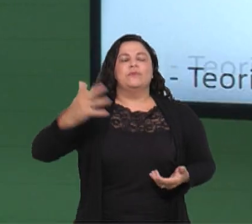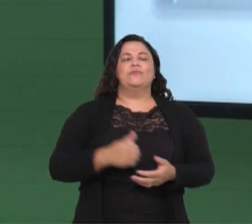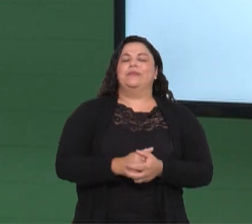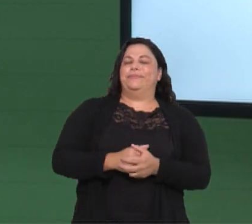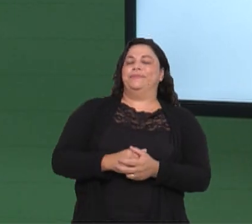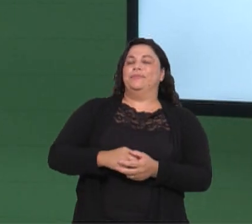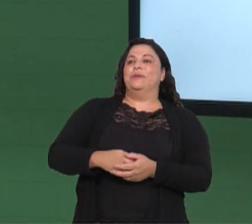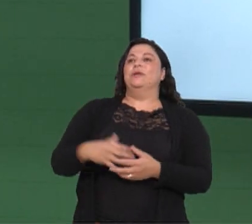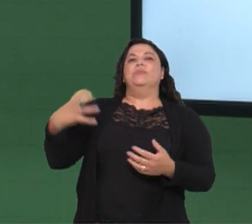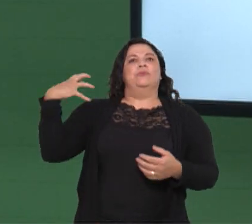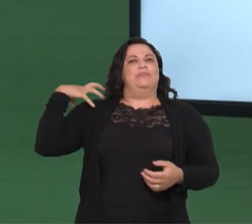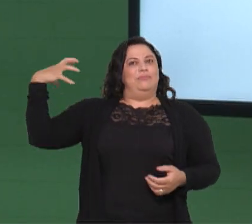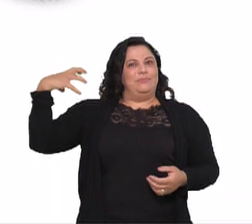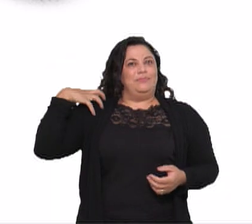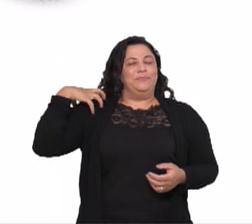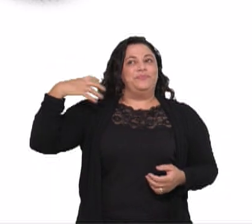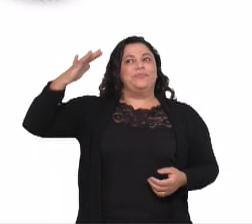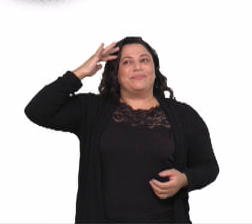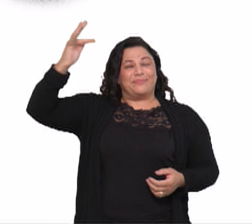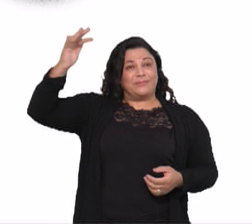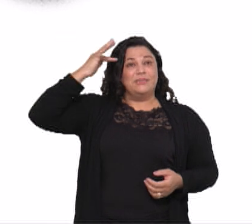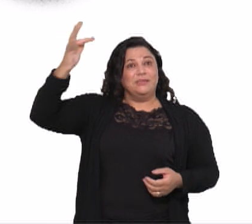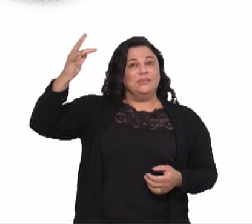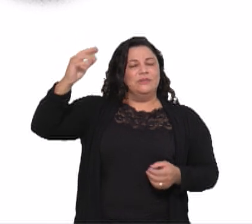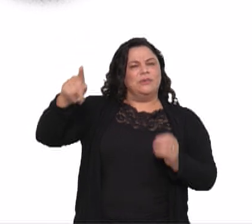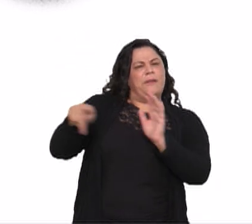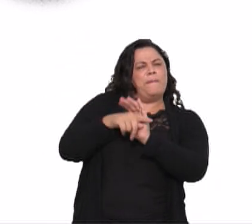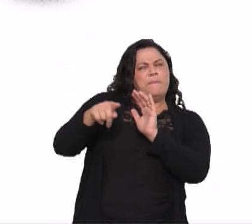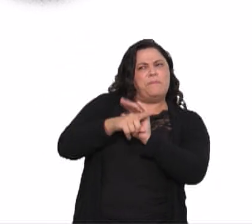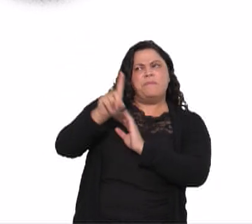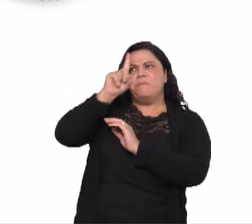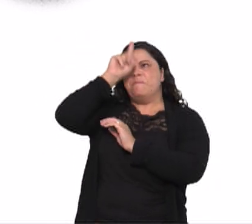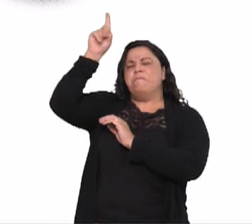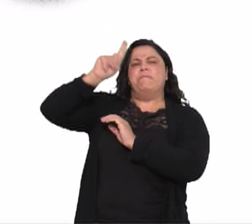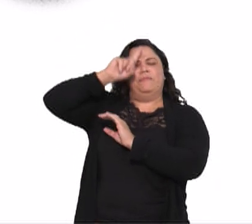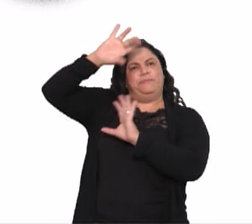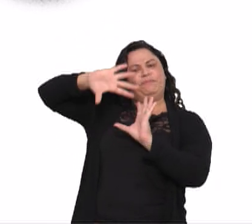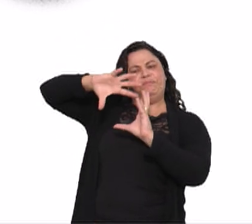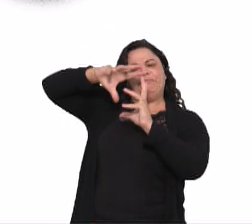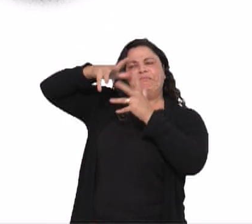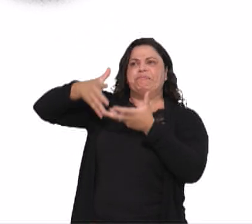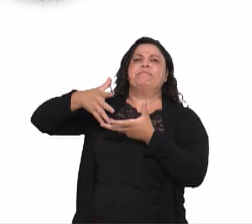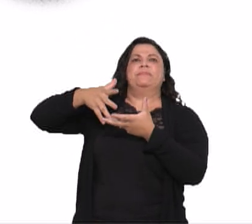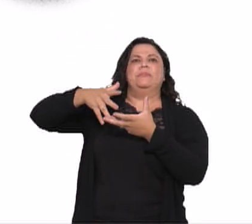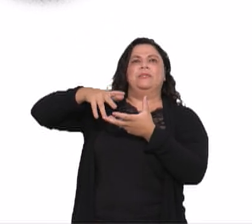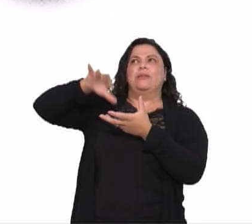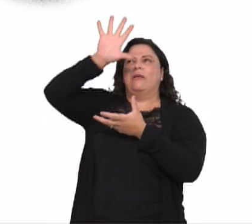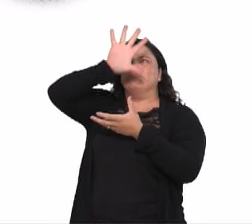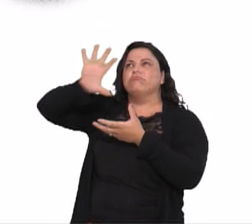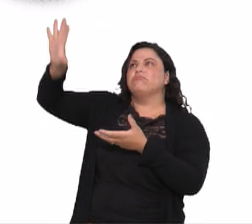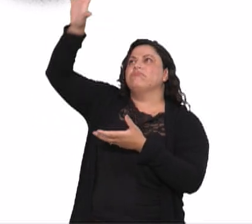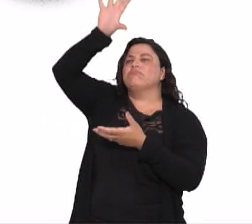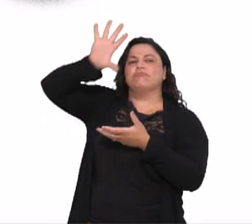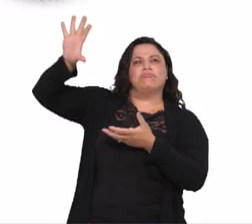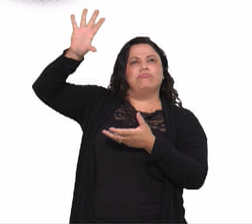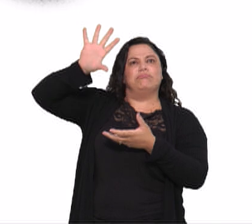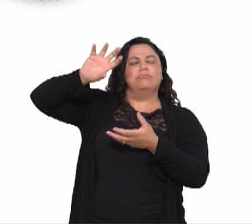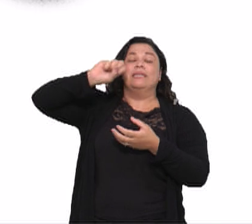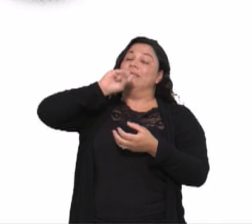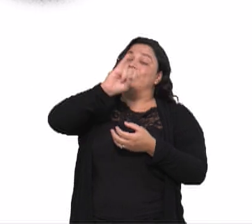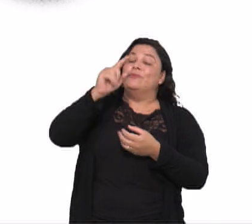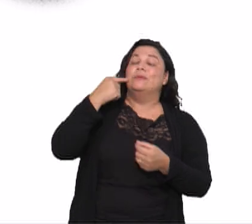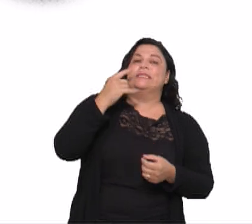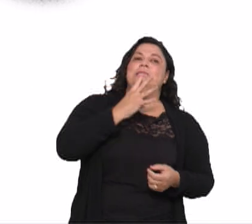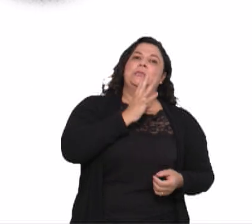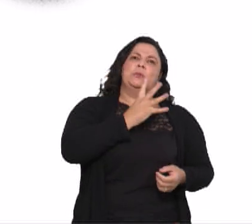central dele é a teoria das ideias. E se você conhece a teoria das ideias do Platão, fica muito mais fácil de você